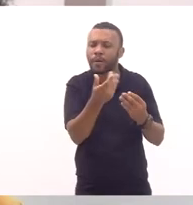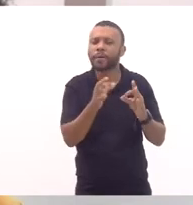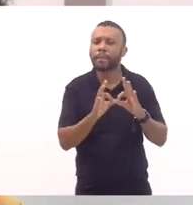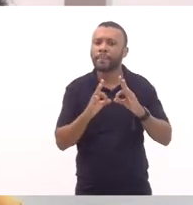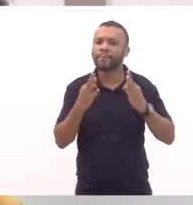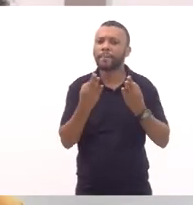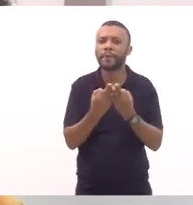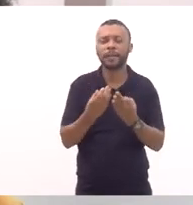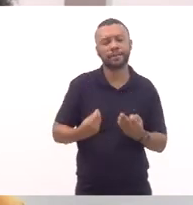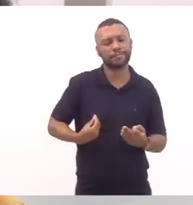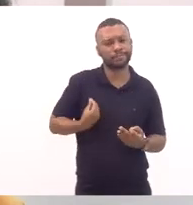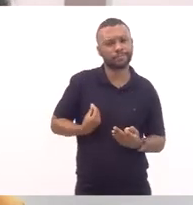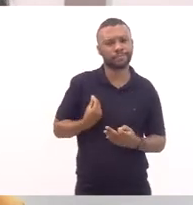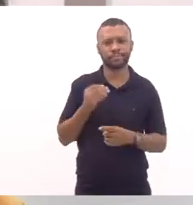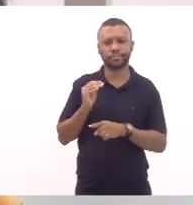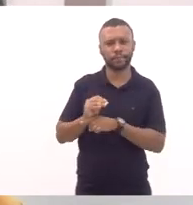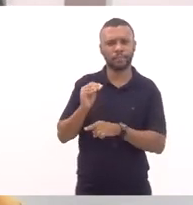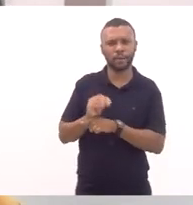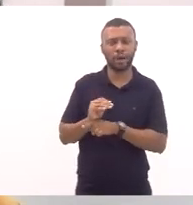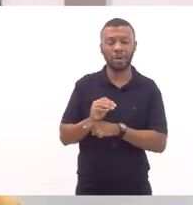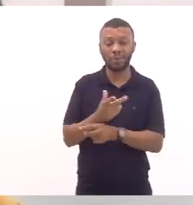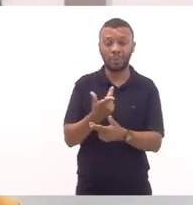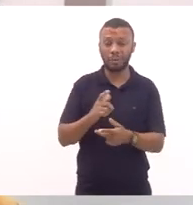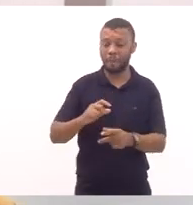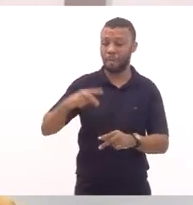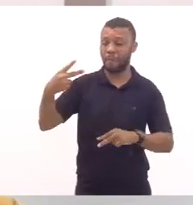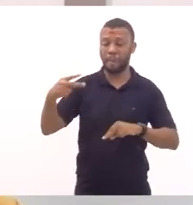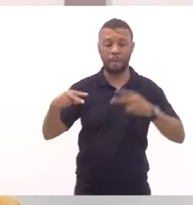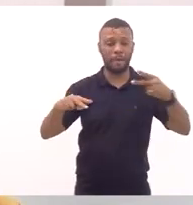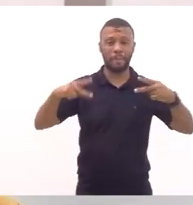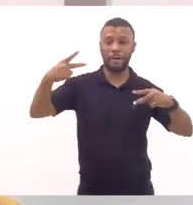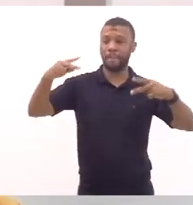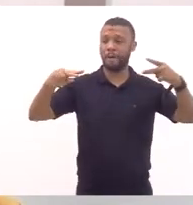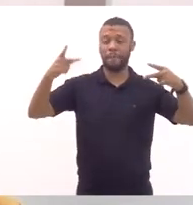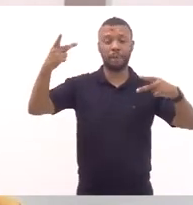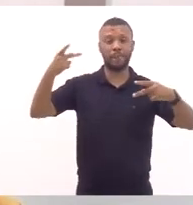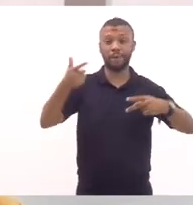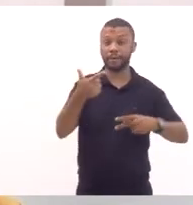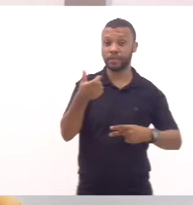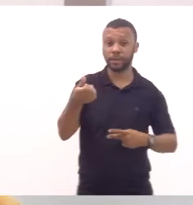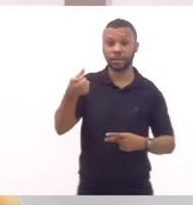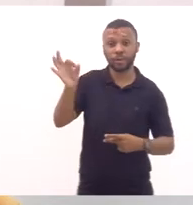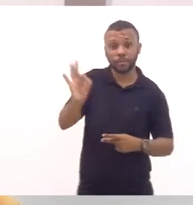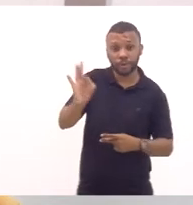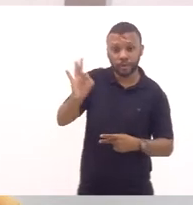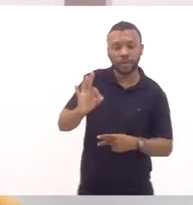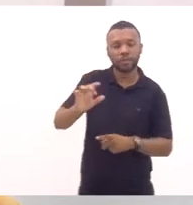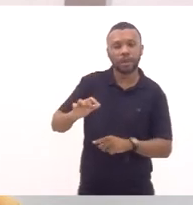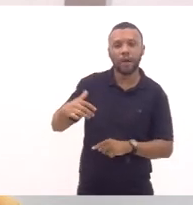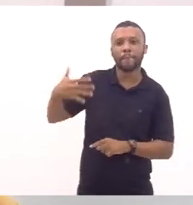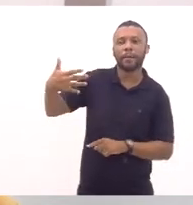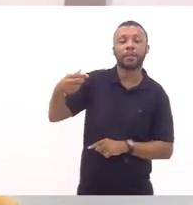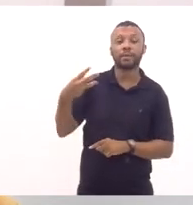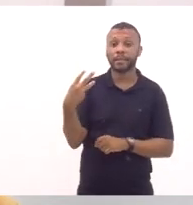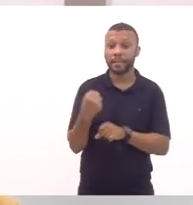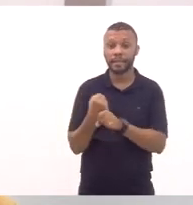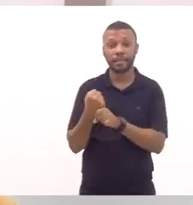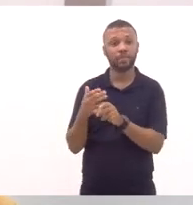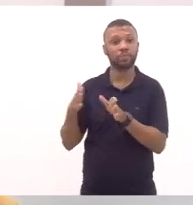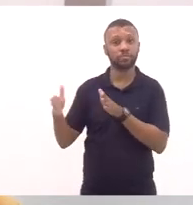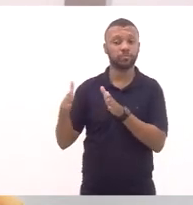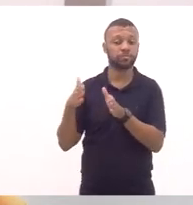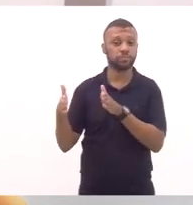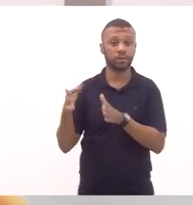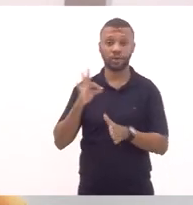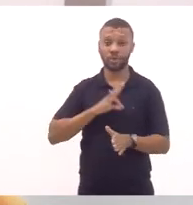se mantenha com tudo aumentando, com quase 26% de aumento nesses 3 anos, e o salário, o poder